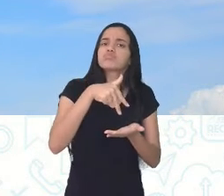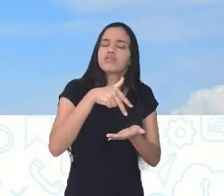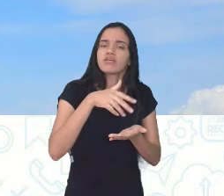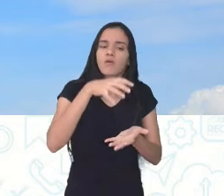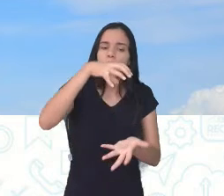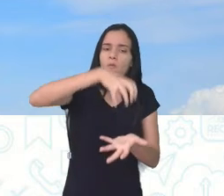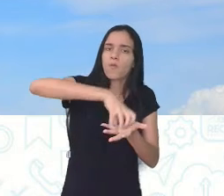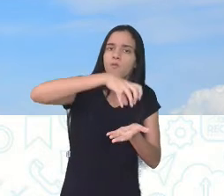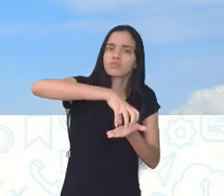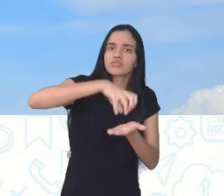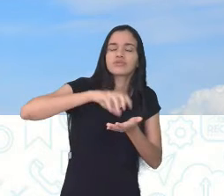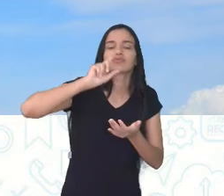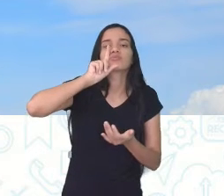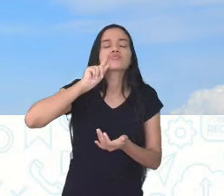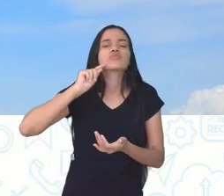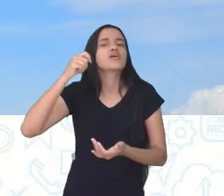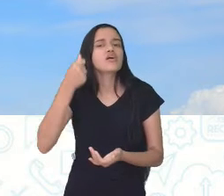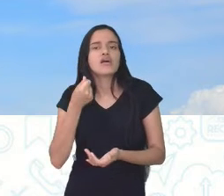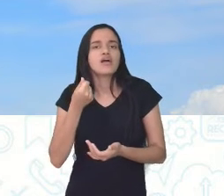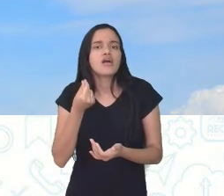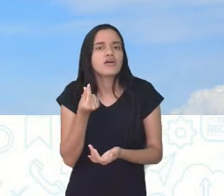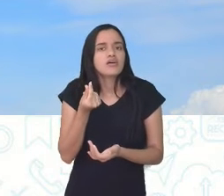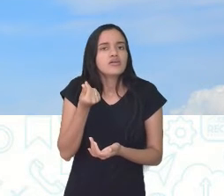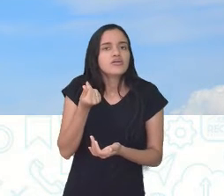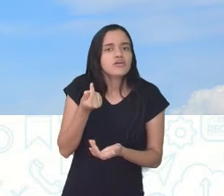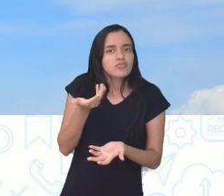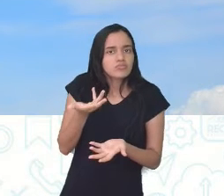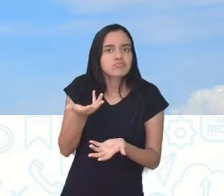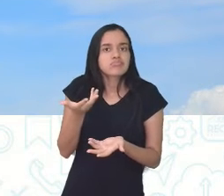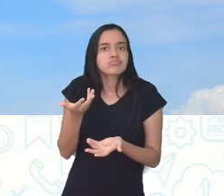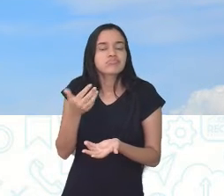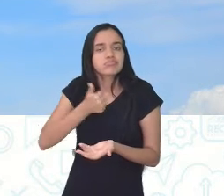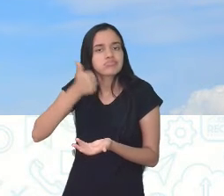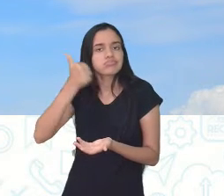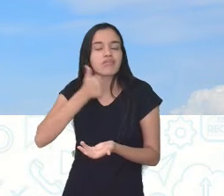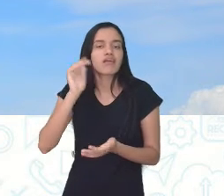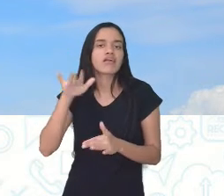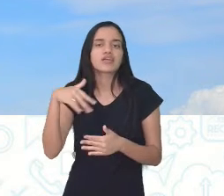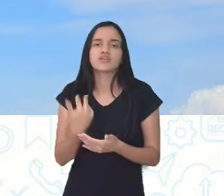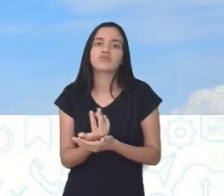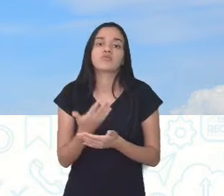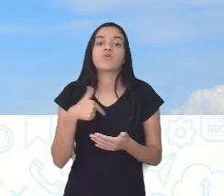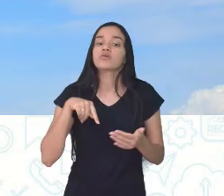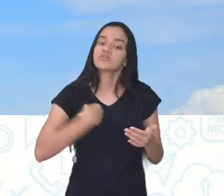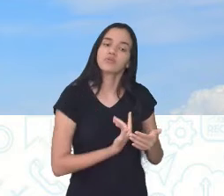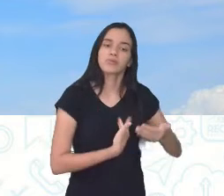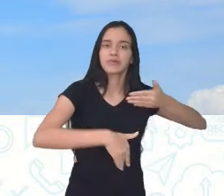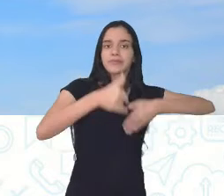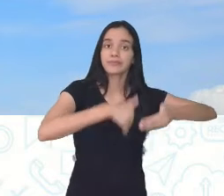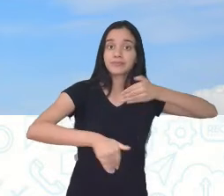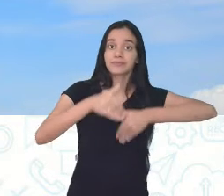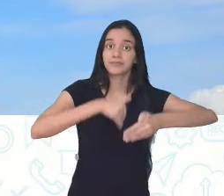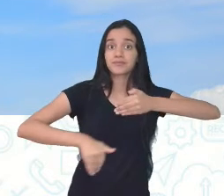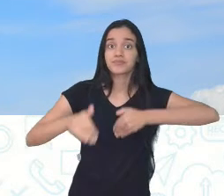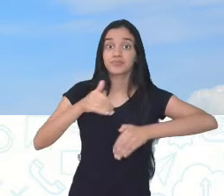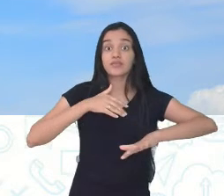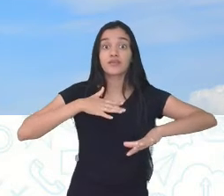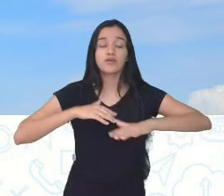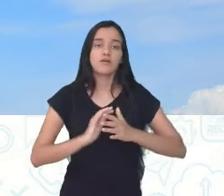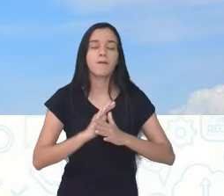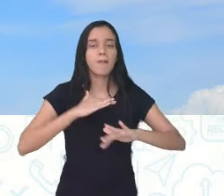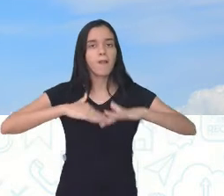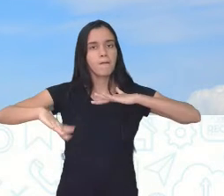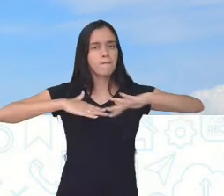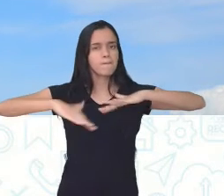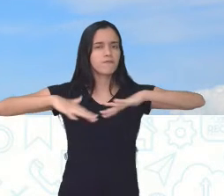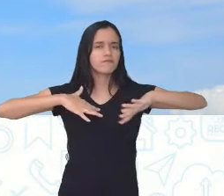só de Dom Pedro I, a gente sem voz, sem poder participar. Então, qual foi esse movimento, né?